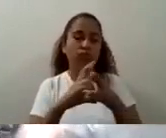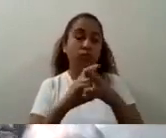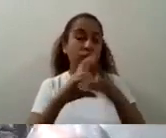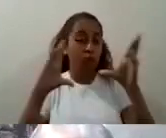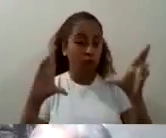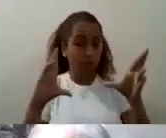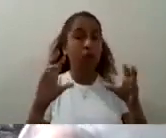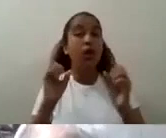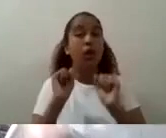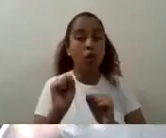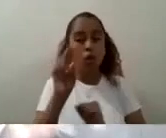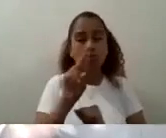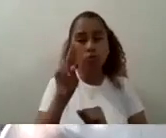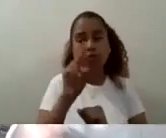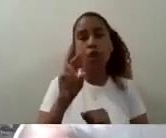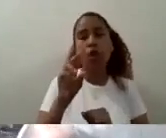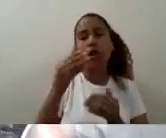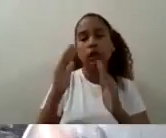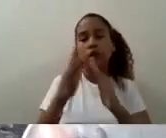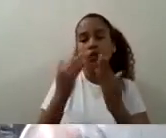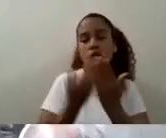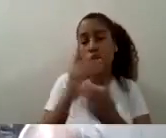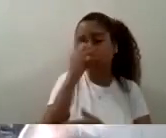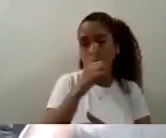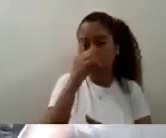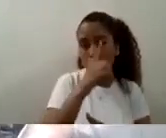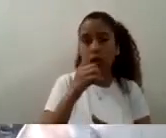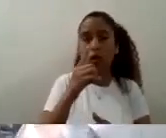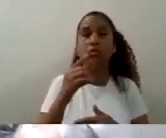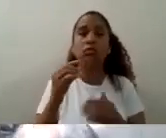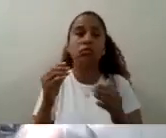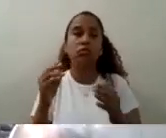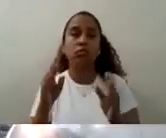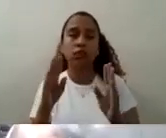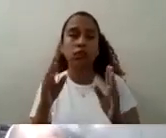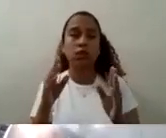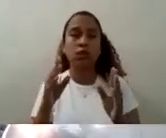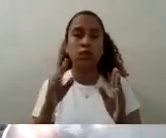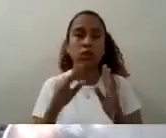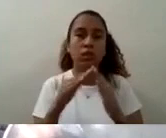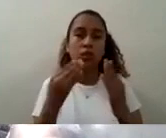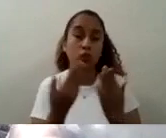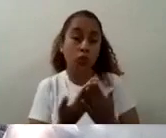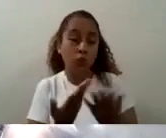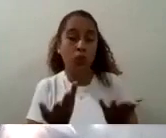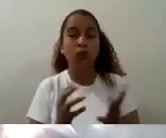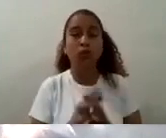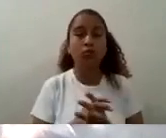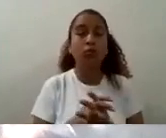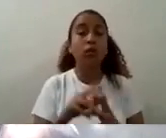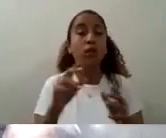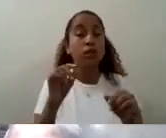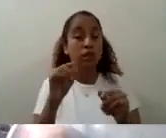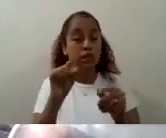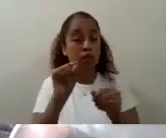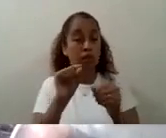na escola dominical, no culto infantil, nas escolas. Esse material não vai ser impresso, ele estará disponível no